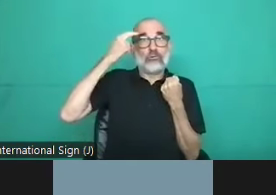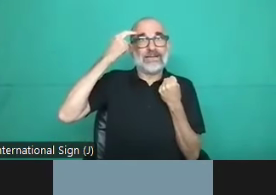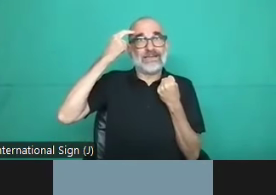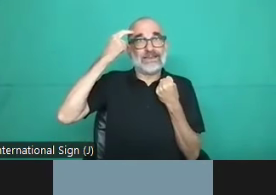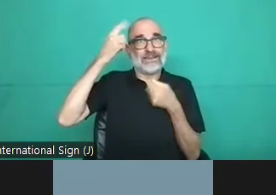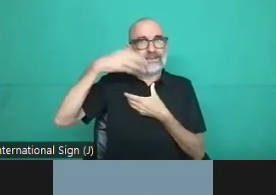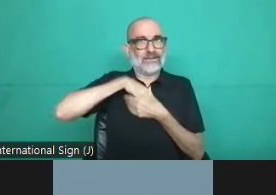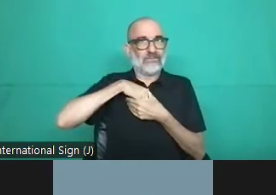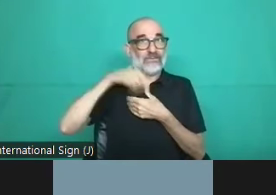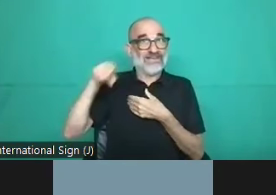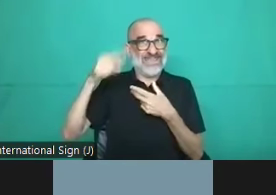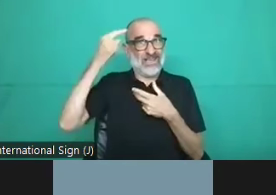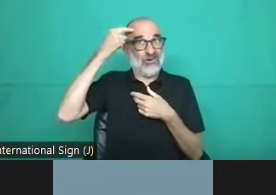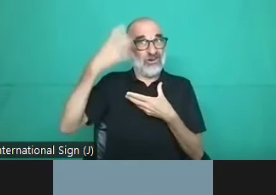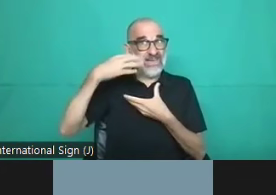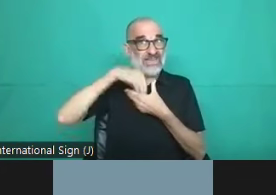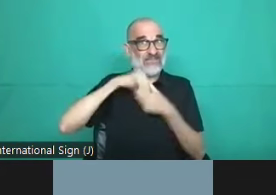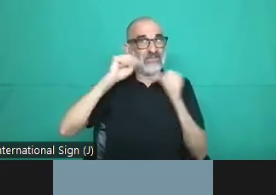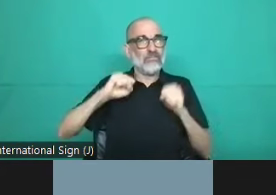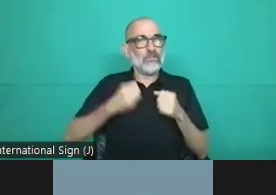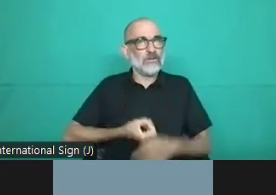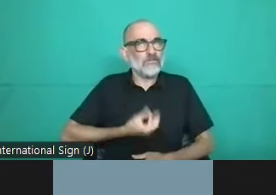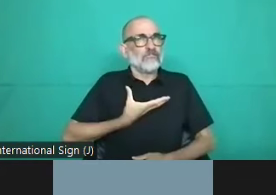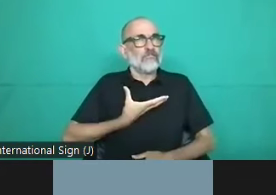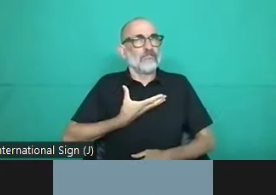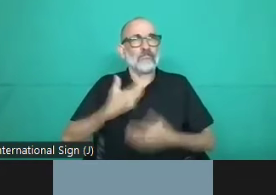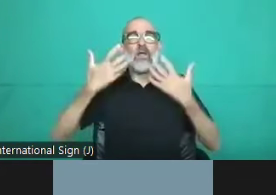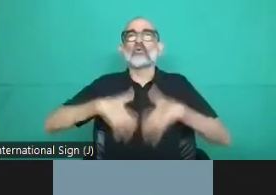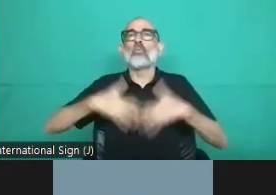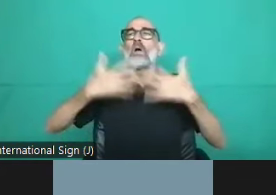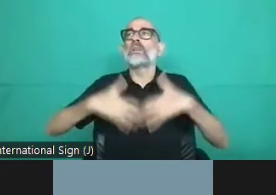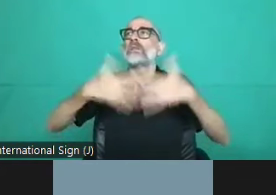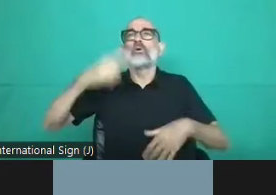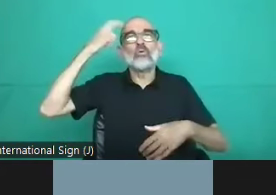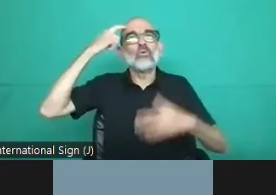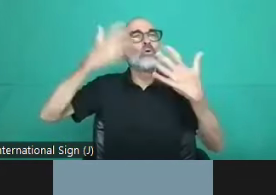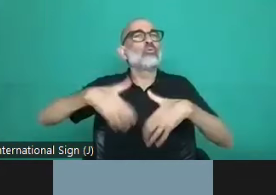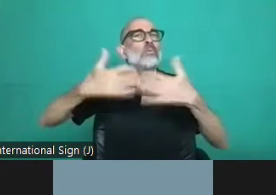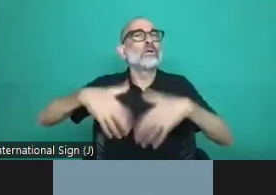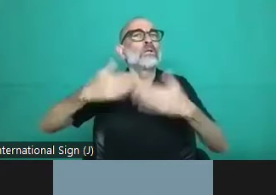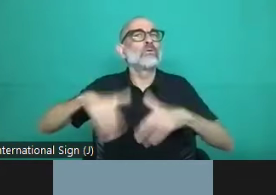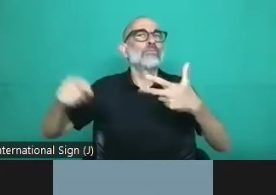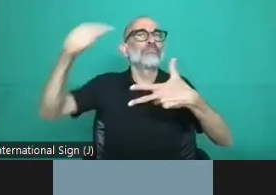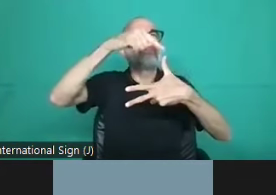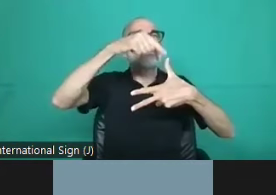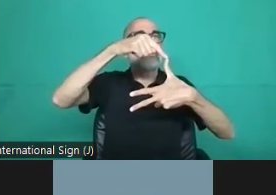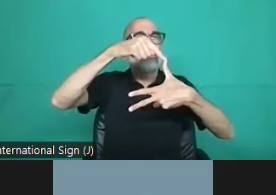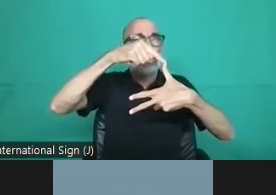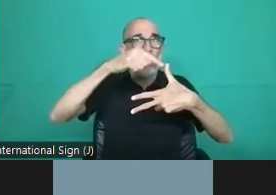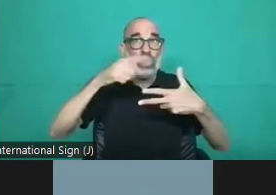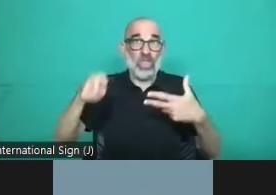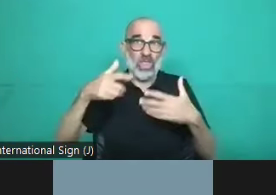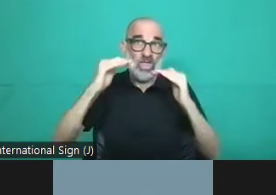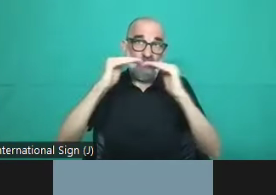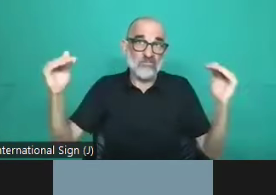Poder realizar esos procesos de inhibir y resistir están en la parte más evolucionada del cerebro, que es la corteza prefrontal. E está também a